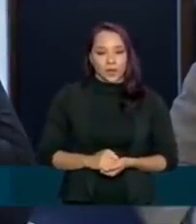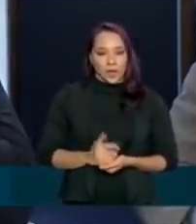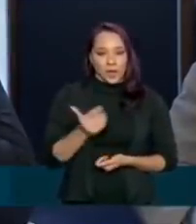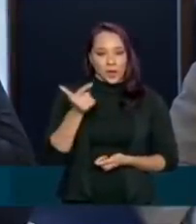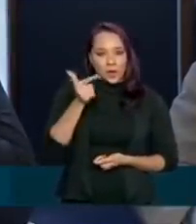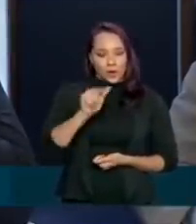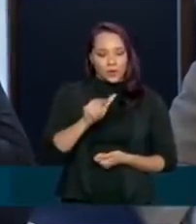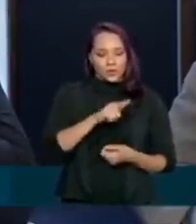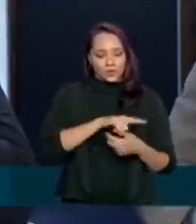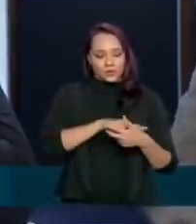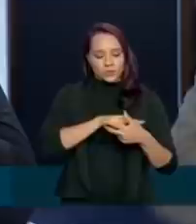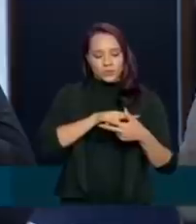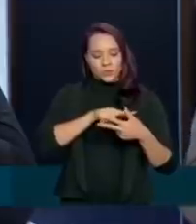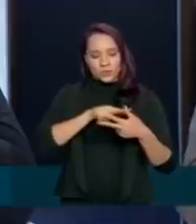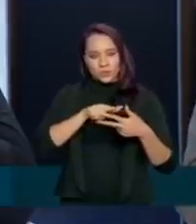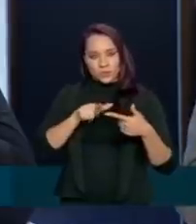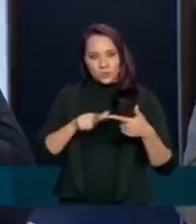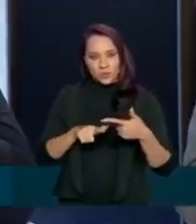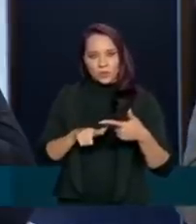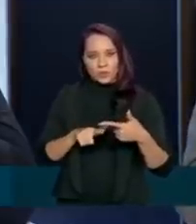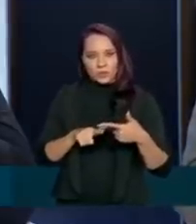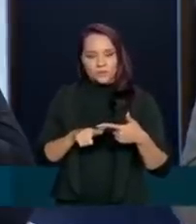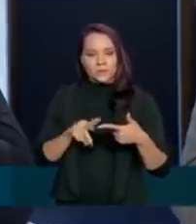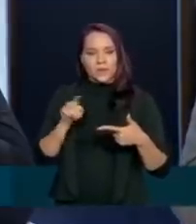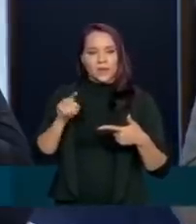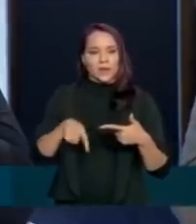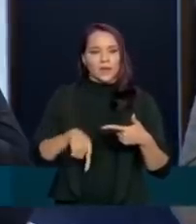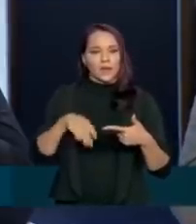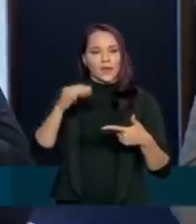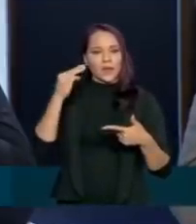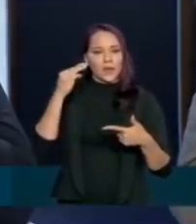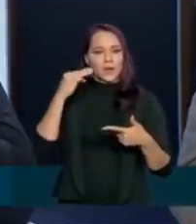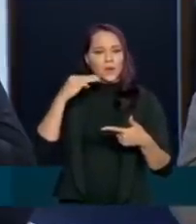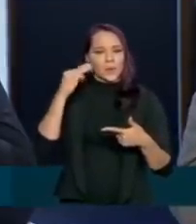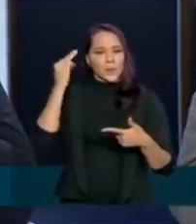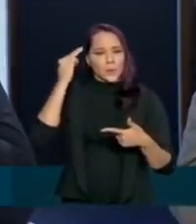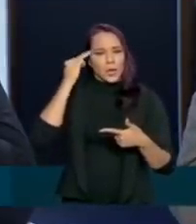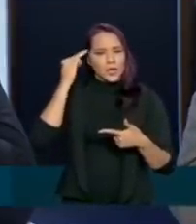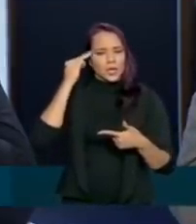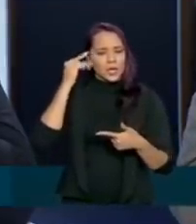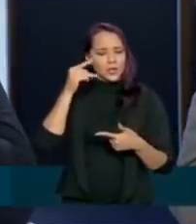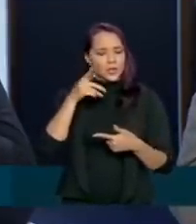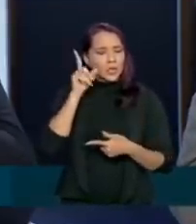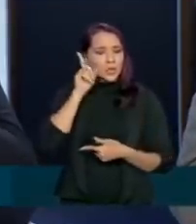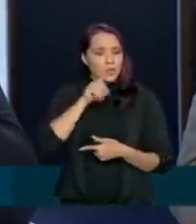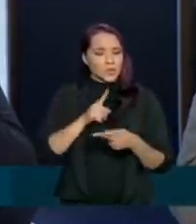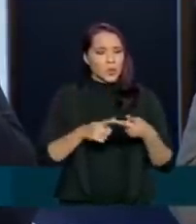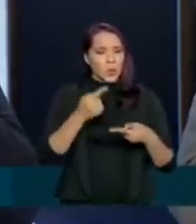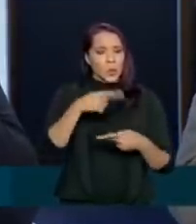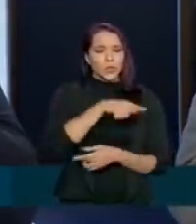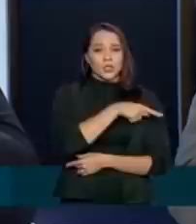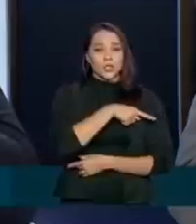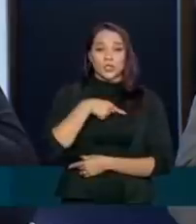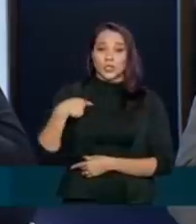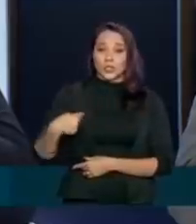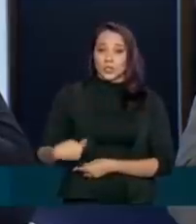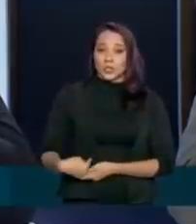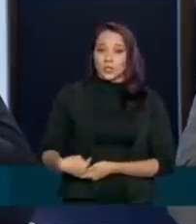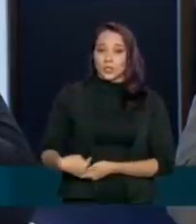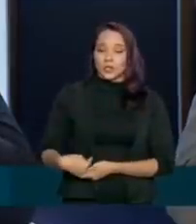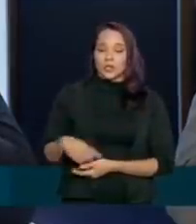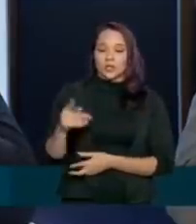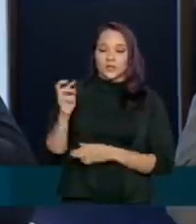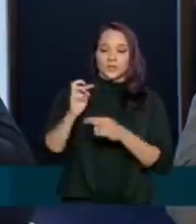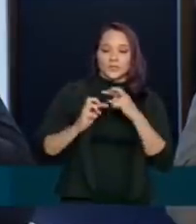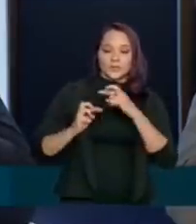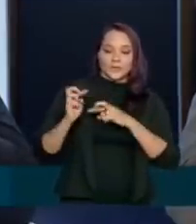Os outros 2 é a Moderna, nos Estados Unidos, e a outra é uma chinesa, que nós também estamos monitorando